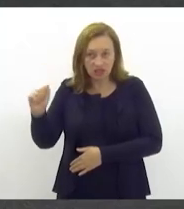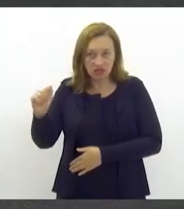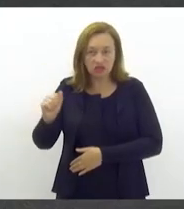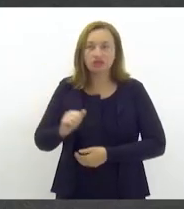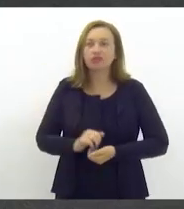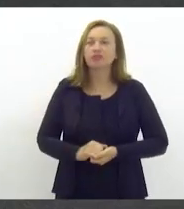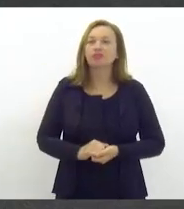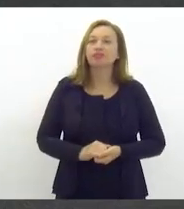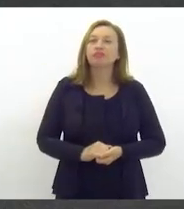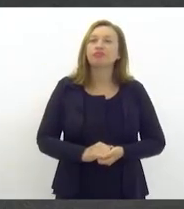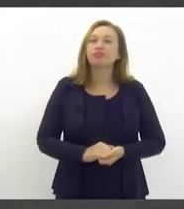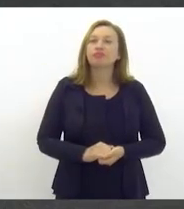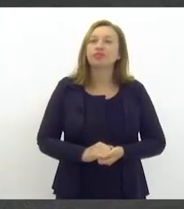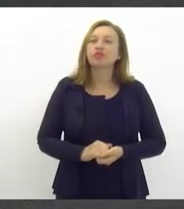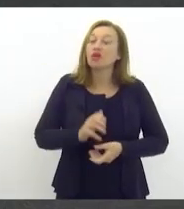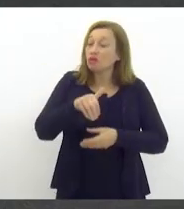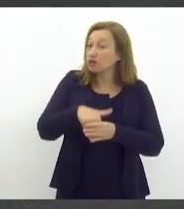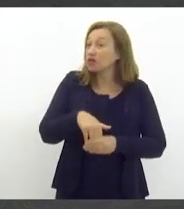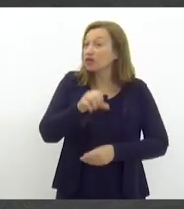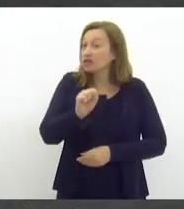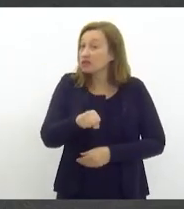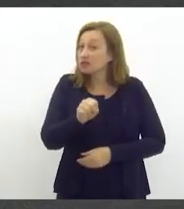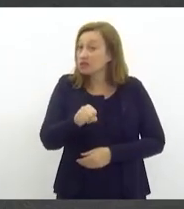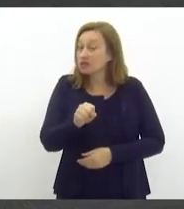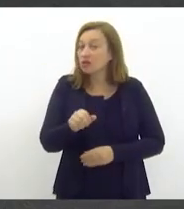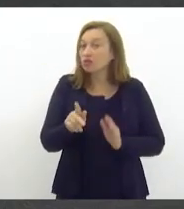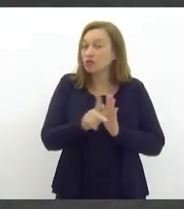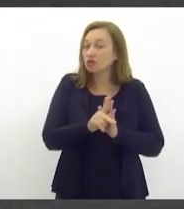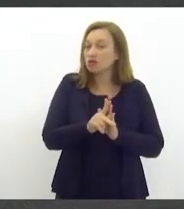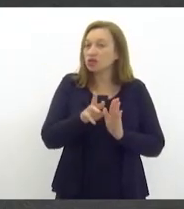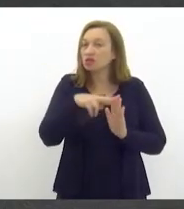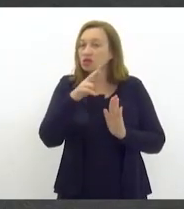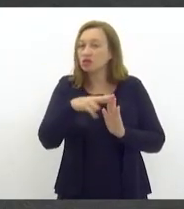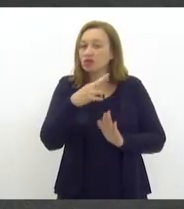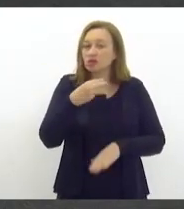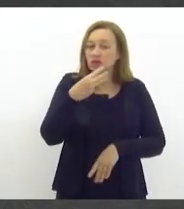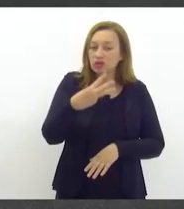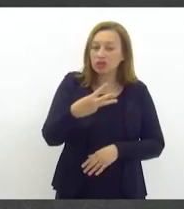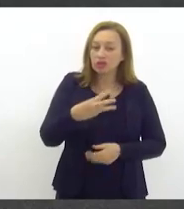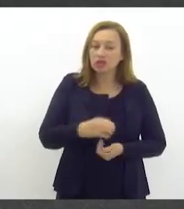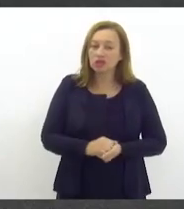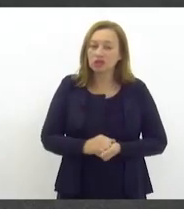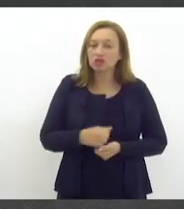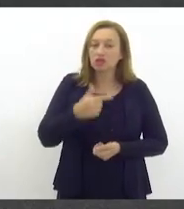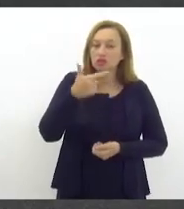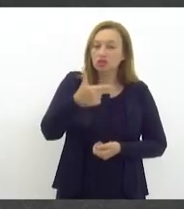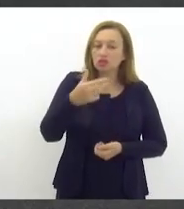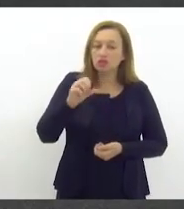preside, era que eu votei favoravelmente ao projeto de resolução 3 de 2023 da